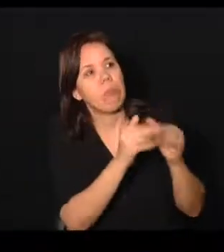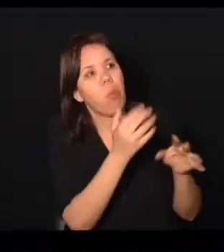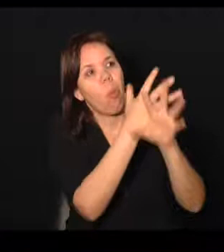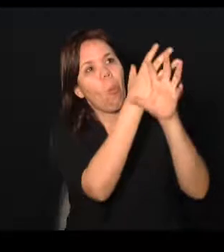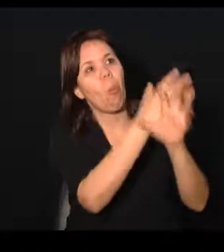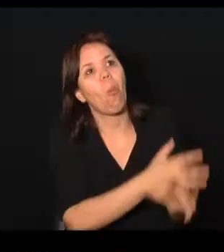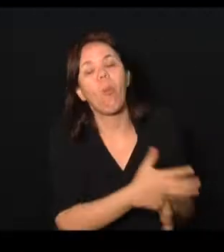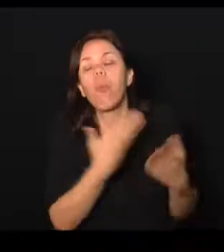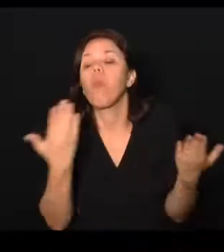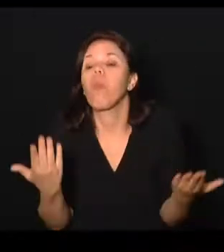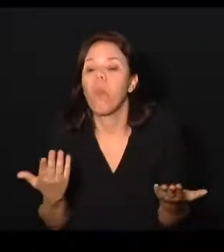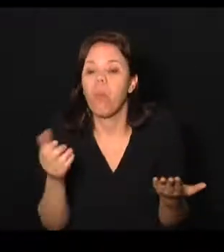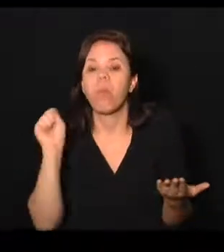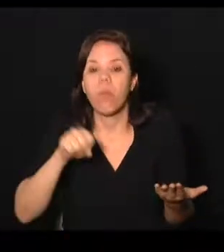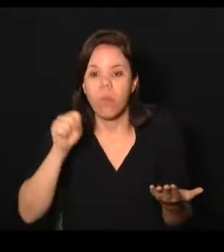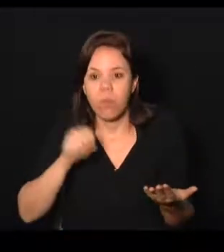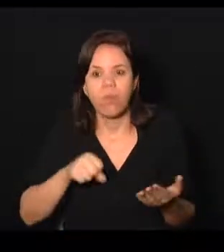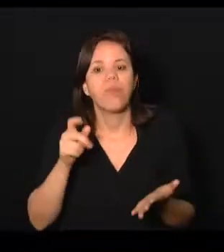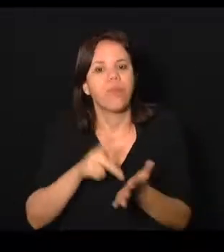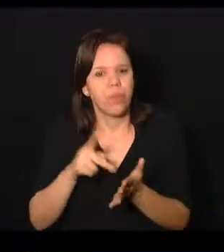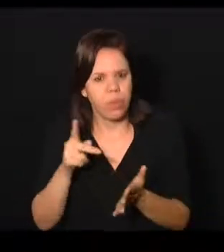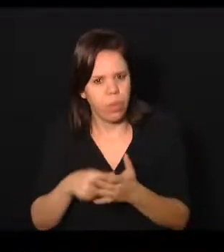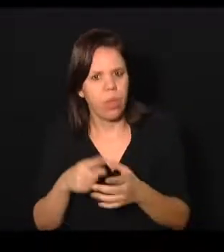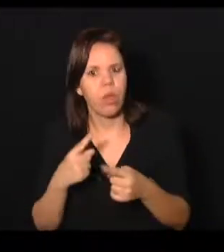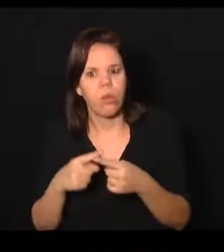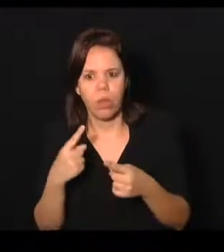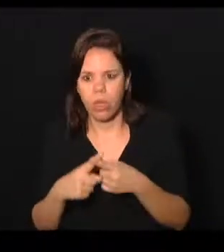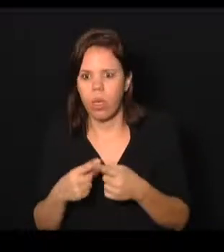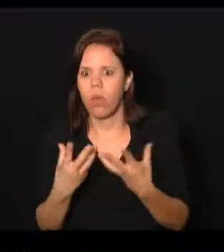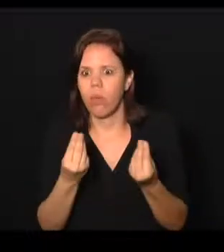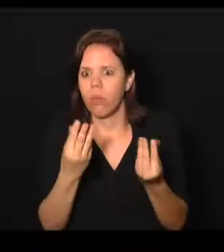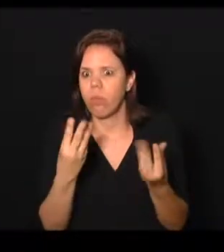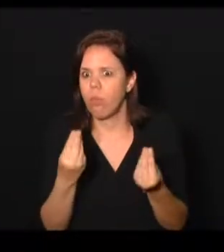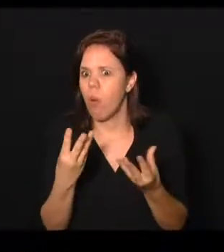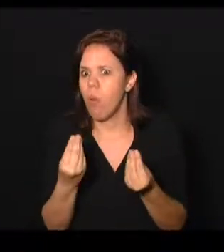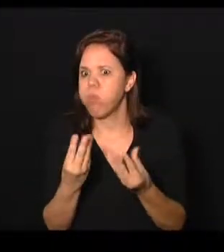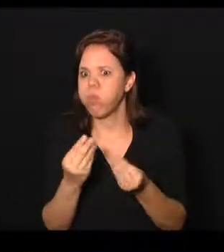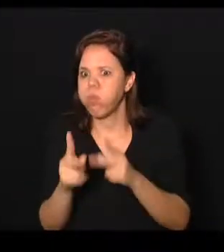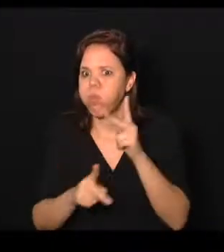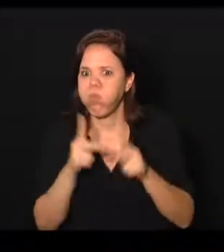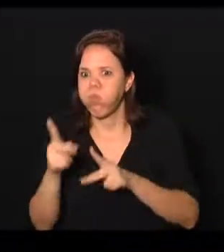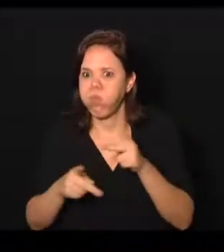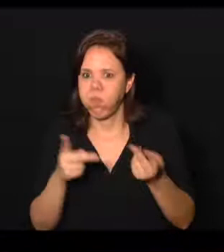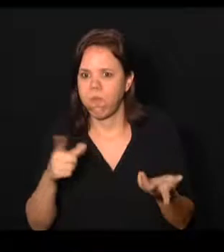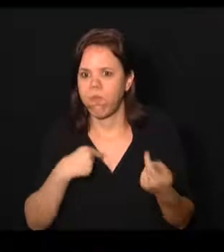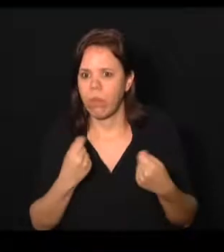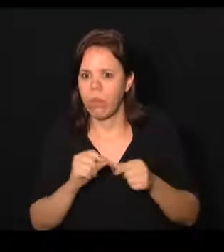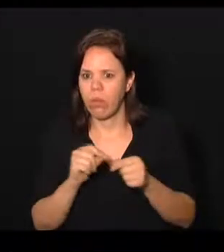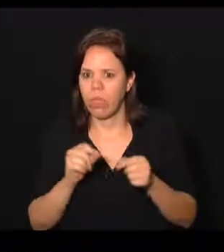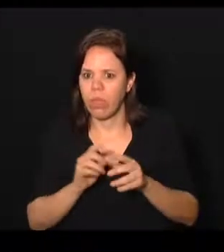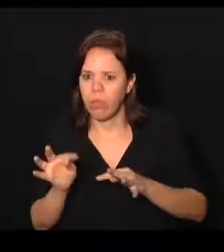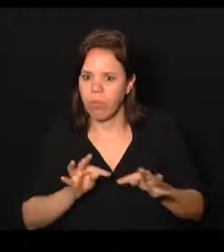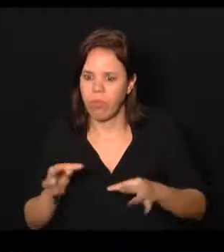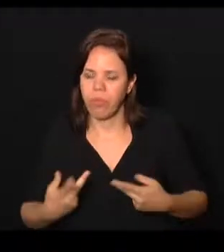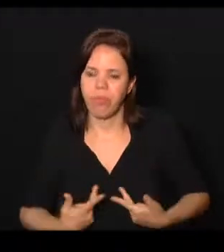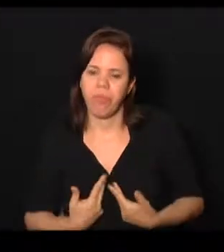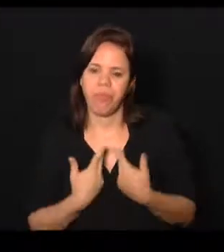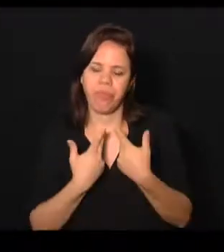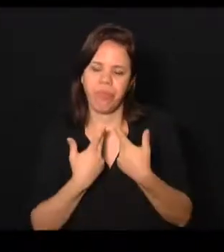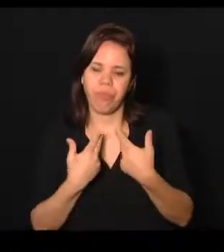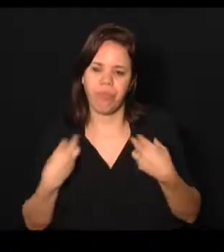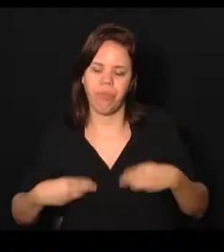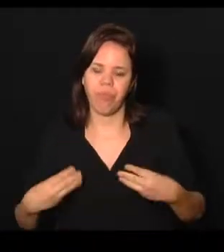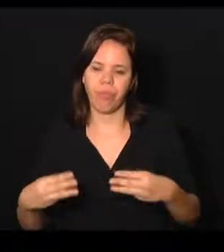desabastecidos. Sim, porque a gente trabalha com um número desfavorável. O Ministério da Saúde, através das suas